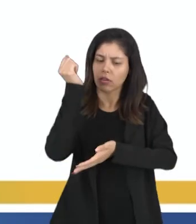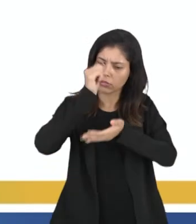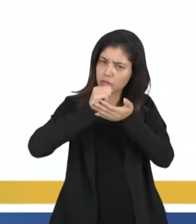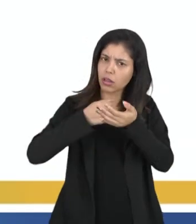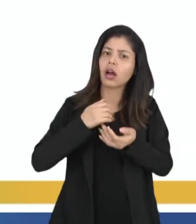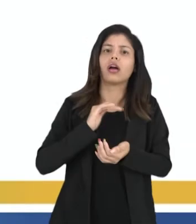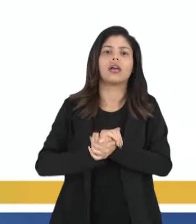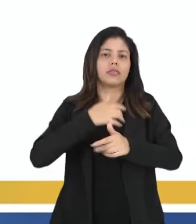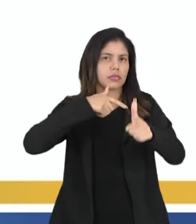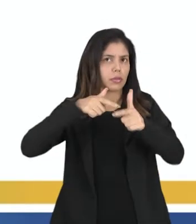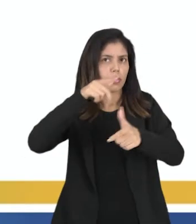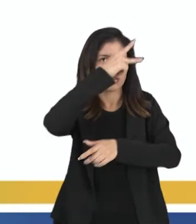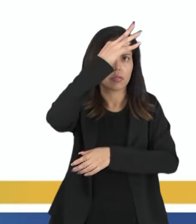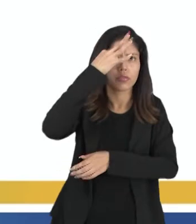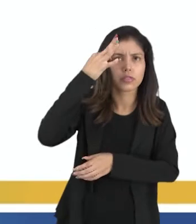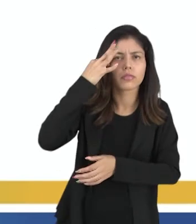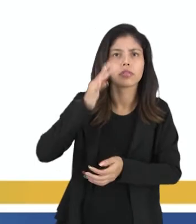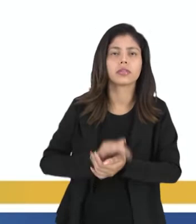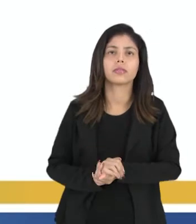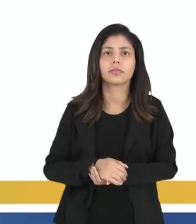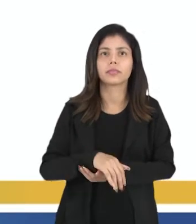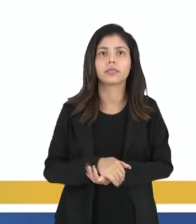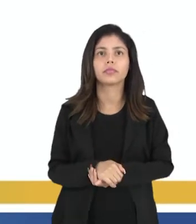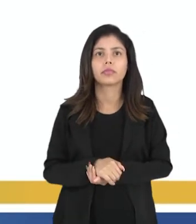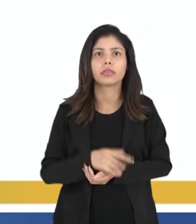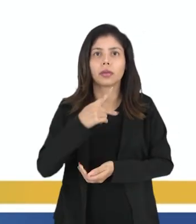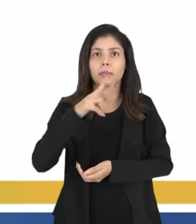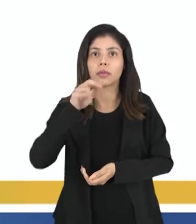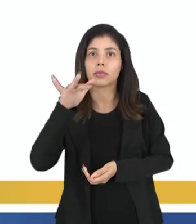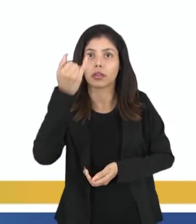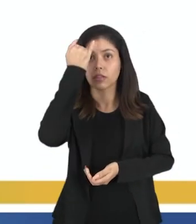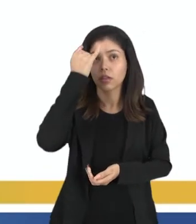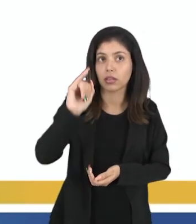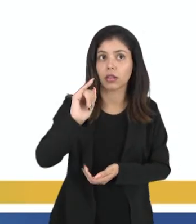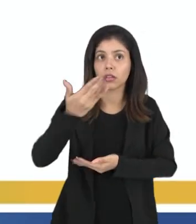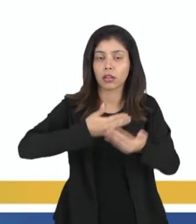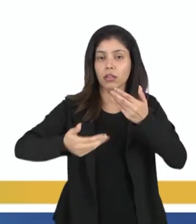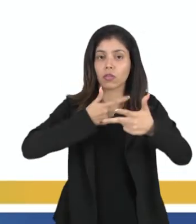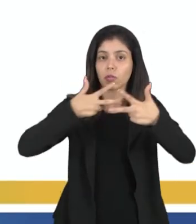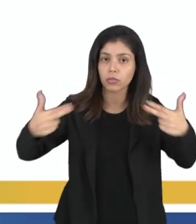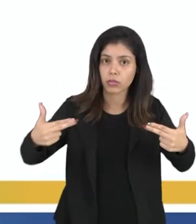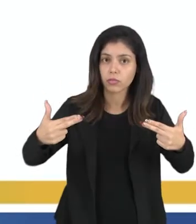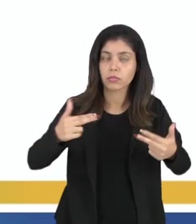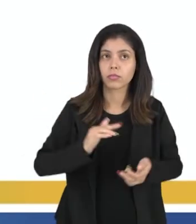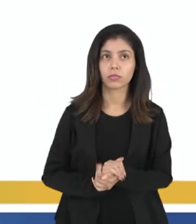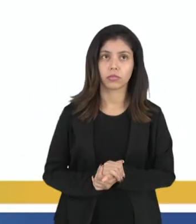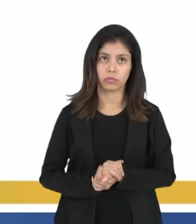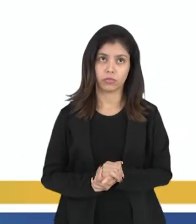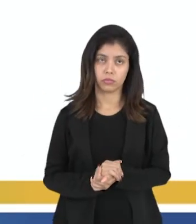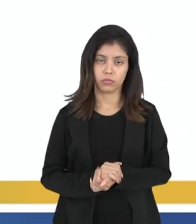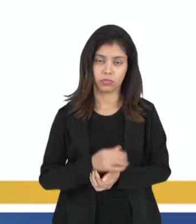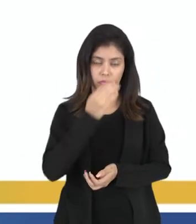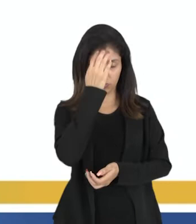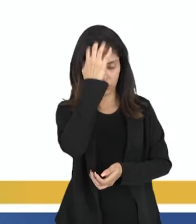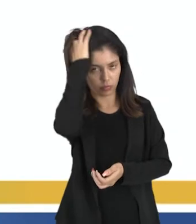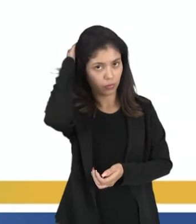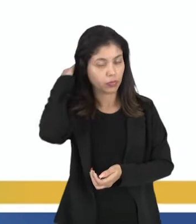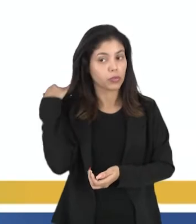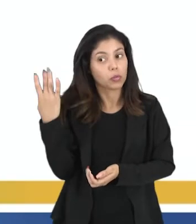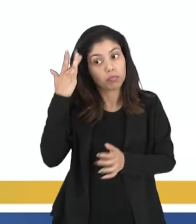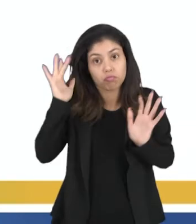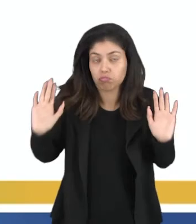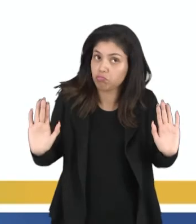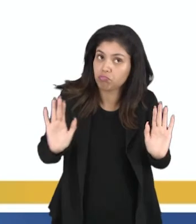da filosofia, na primazia das ideias em relação aos objetos? Não